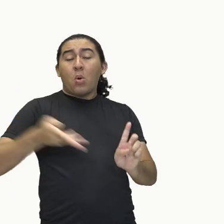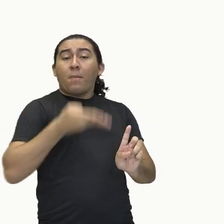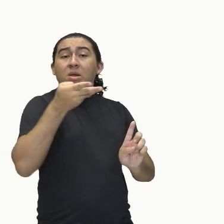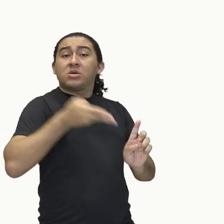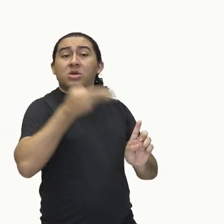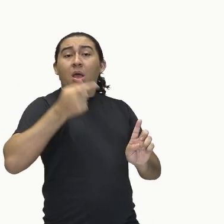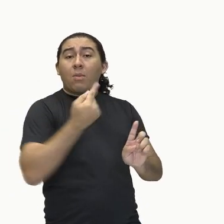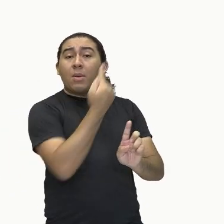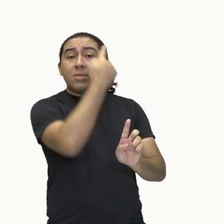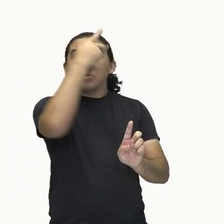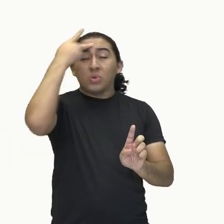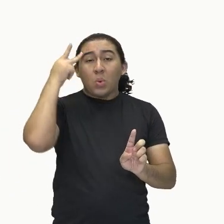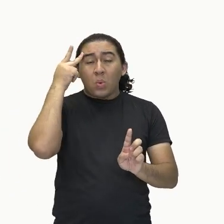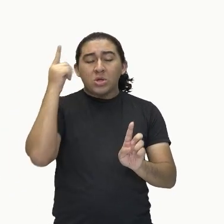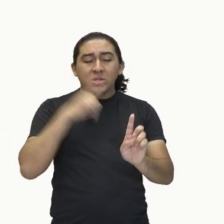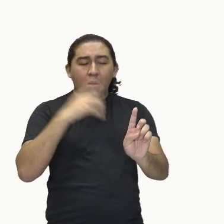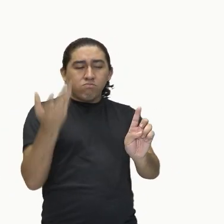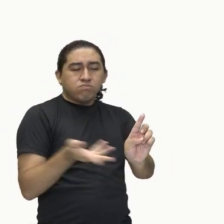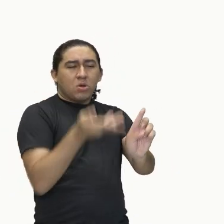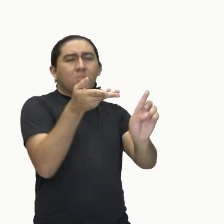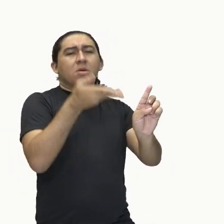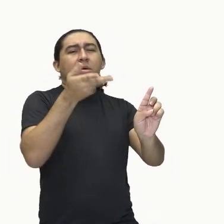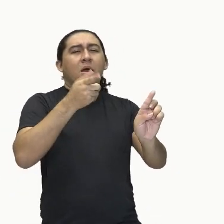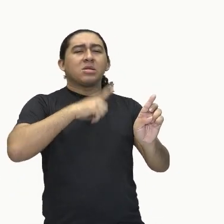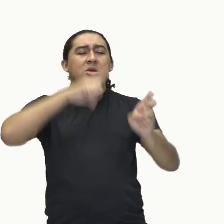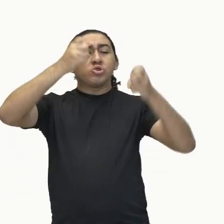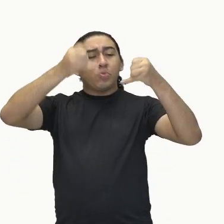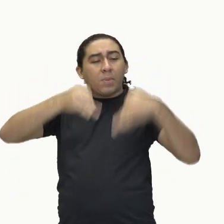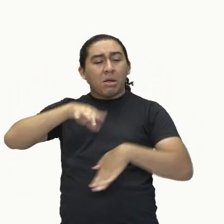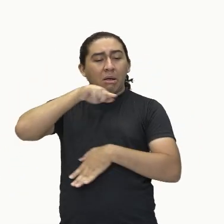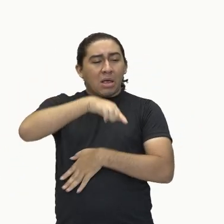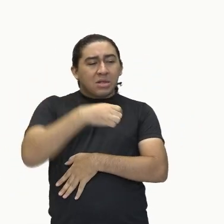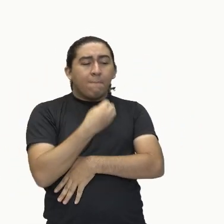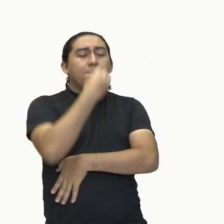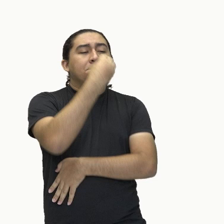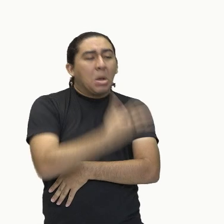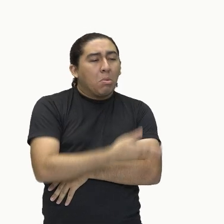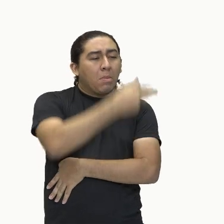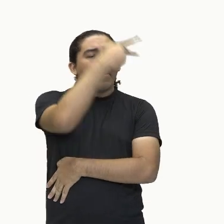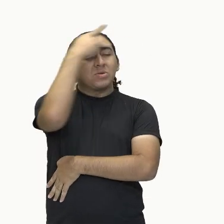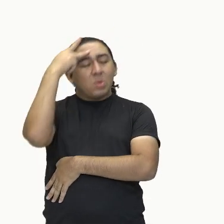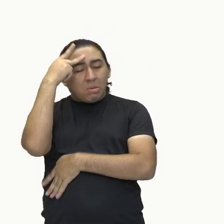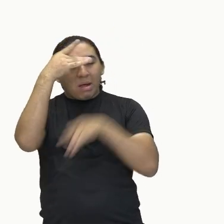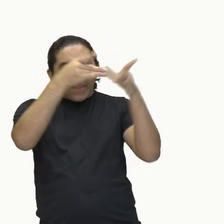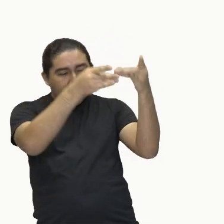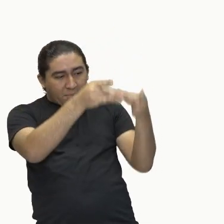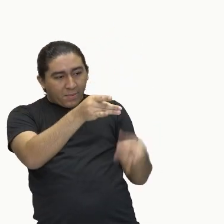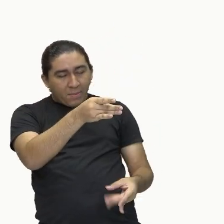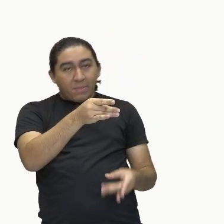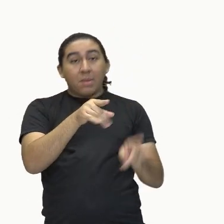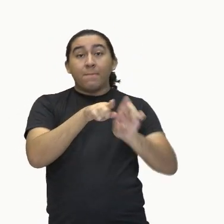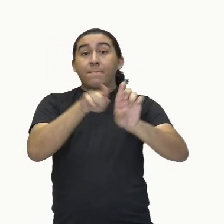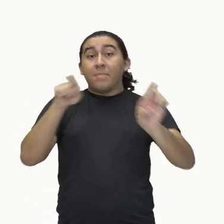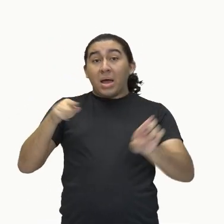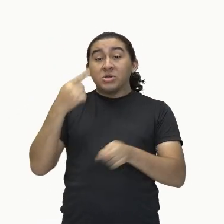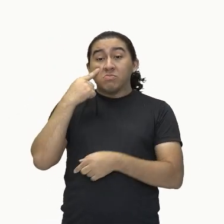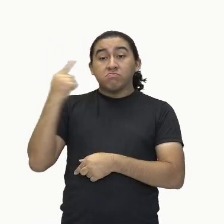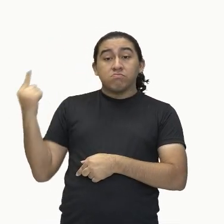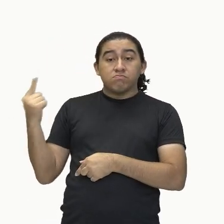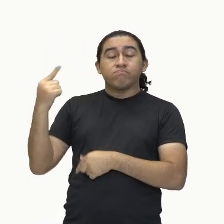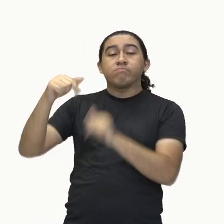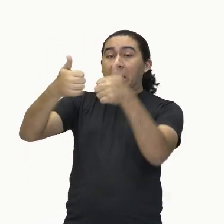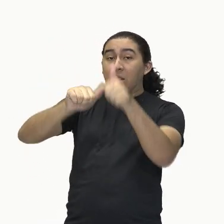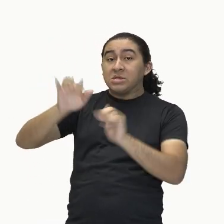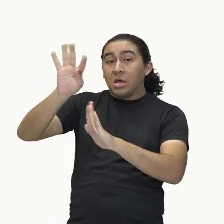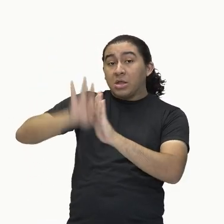alguém, para glorificar os feitos de uma pessoa, ok? Mas no nosso texto, observem